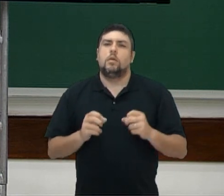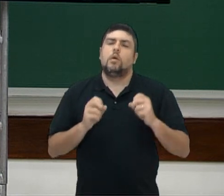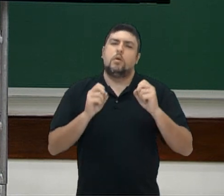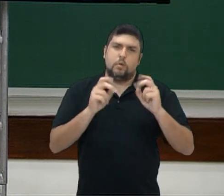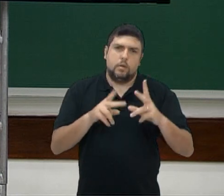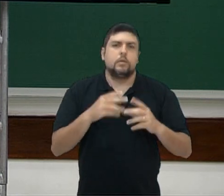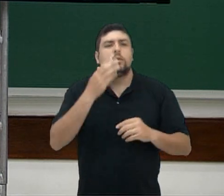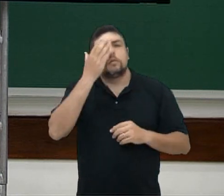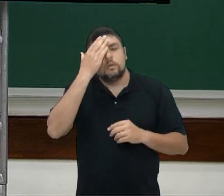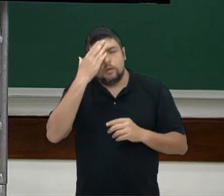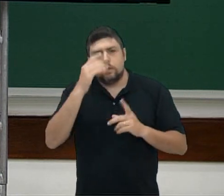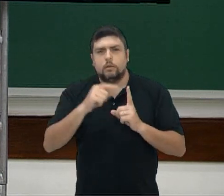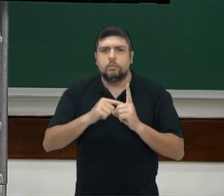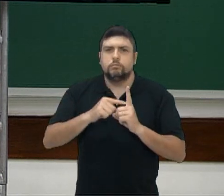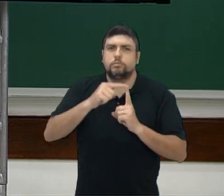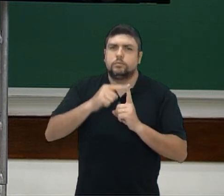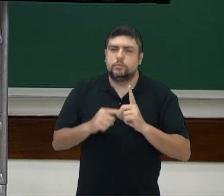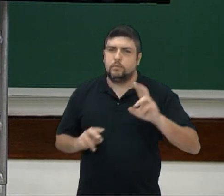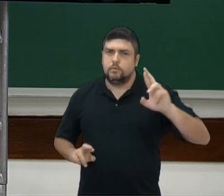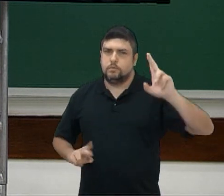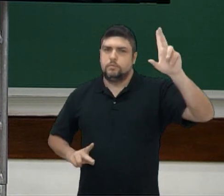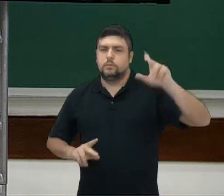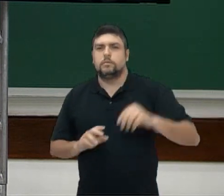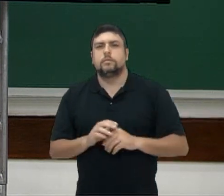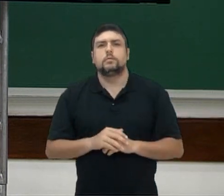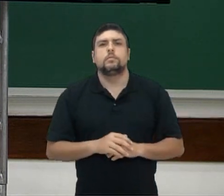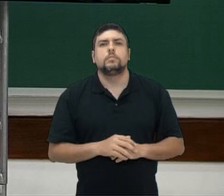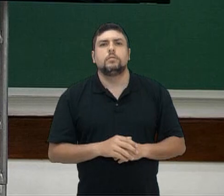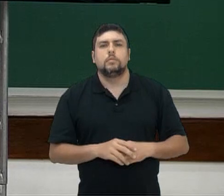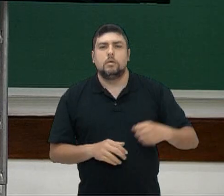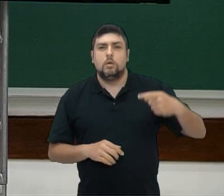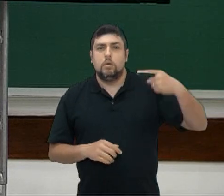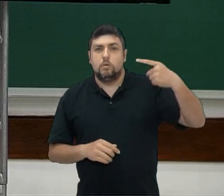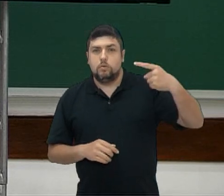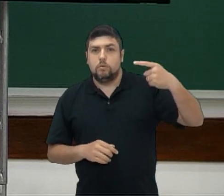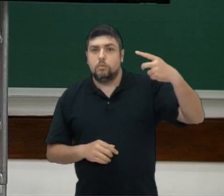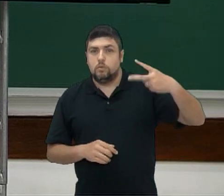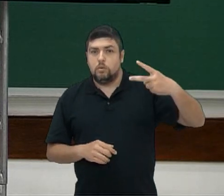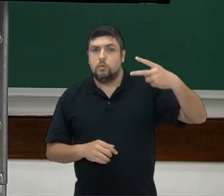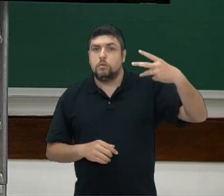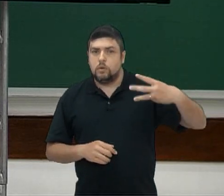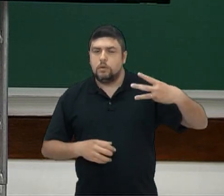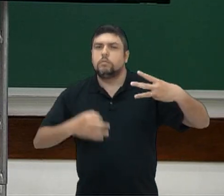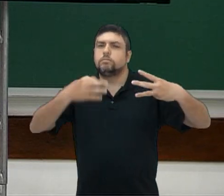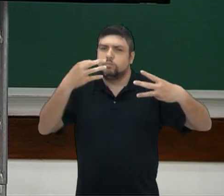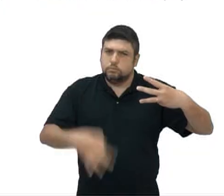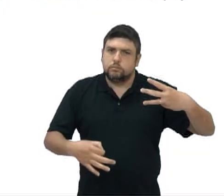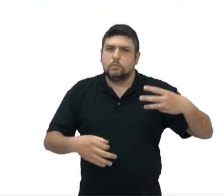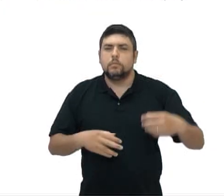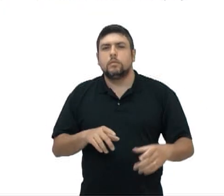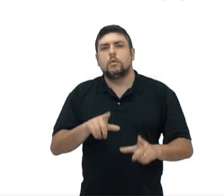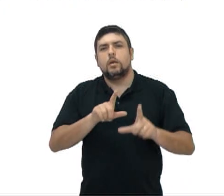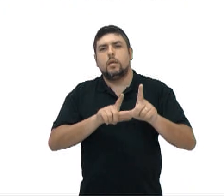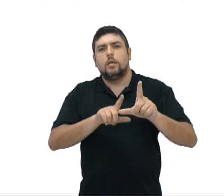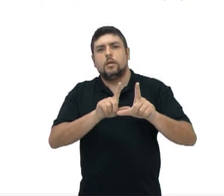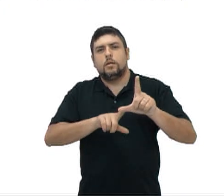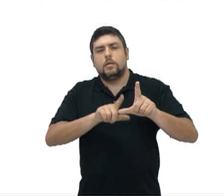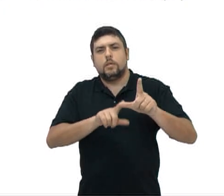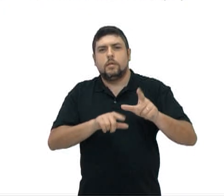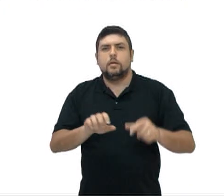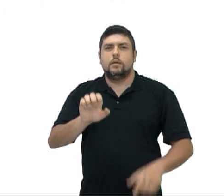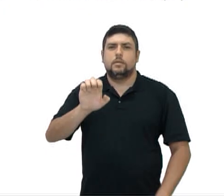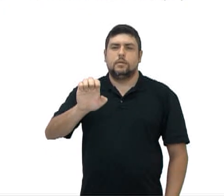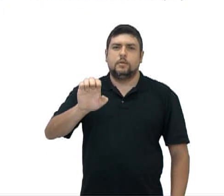há temperaturas diferentes, certo? Então, temos aqui que a alternativa 1, 2, 3 está correta. Então, a nossa alternativa correta